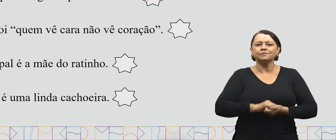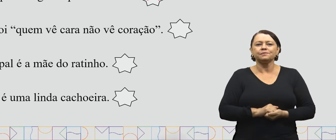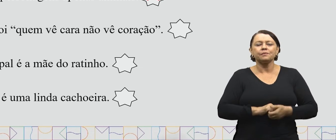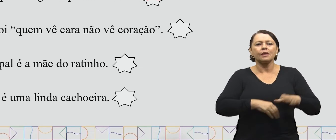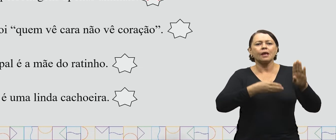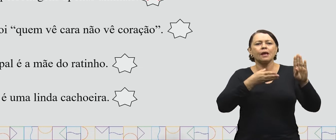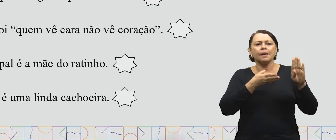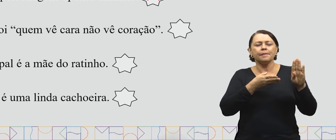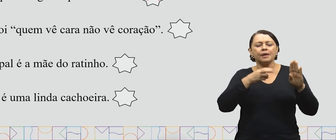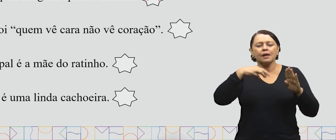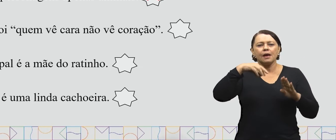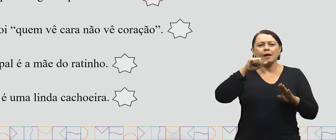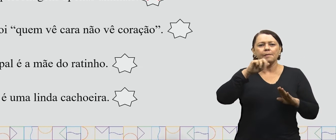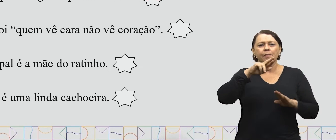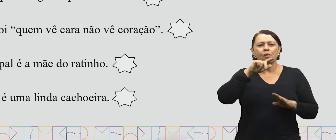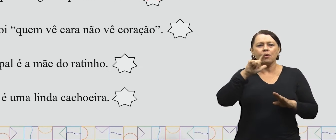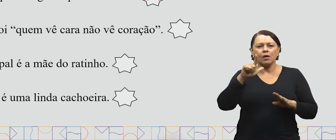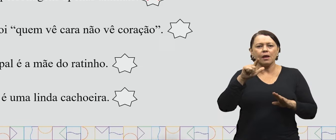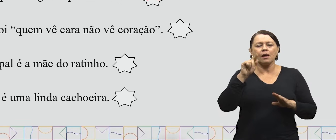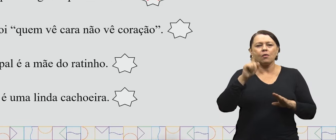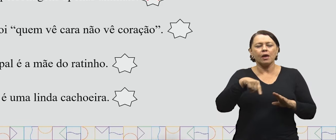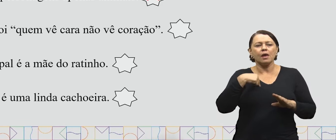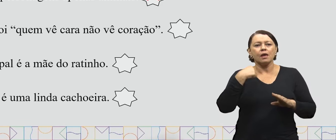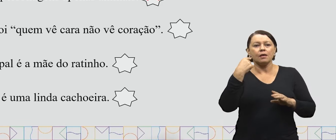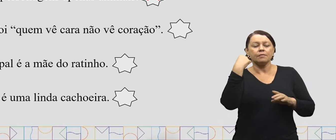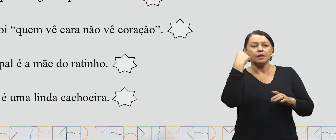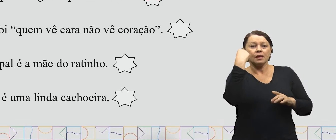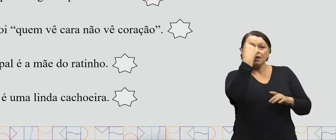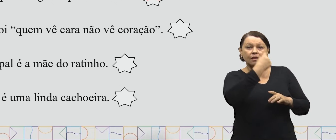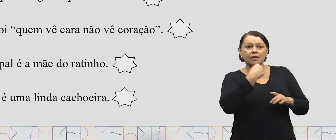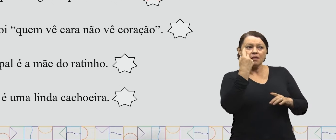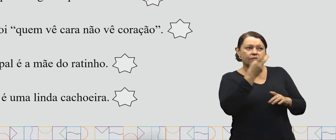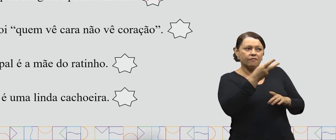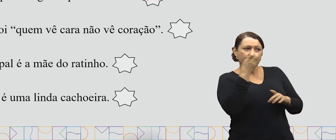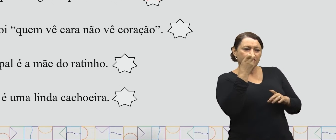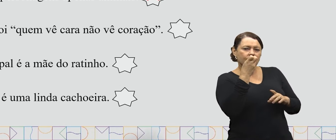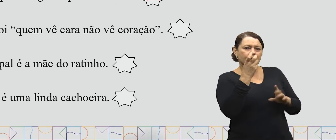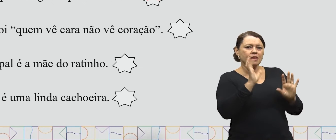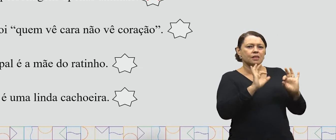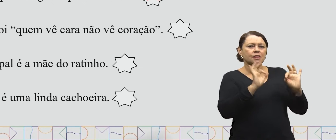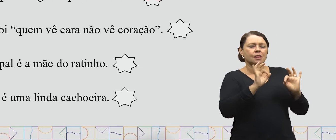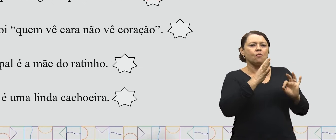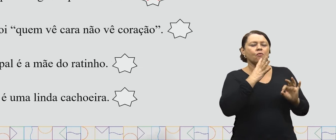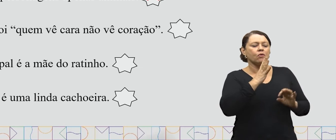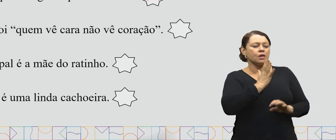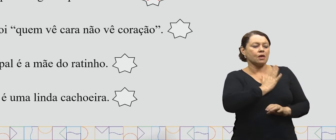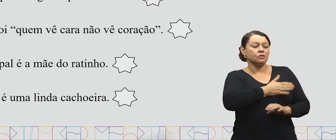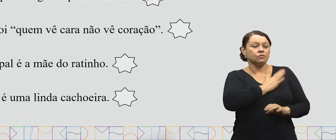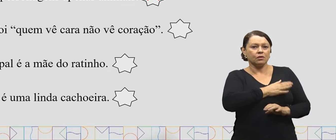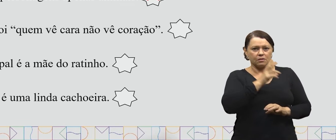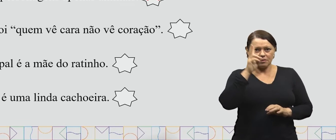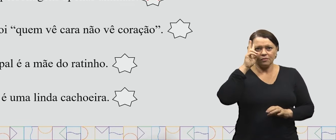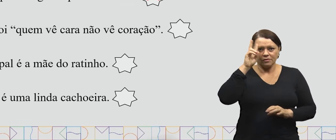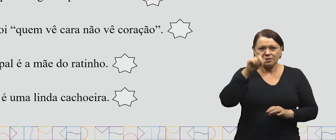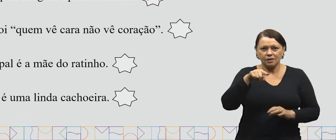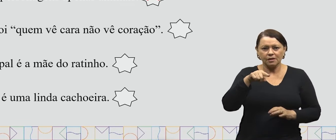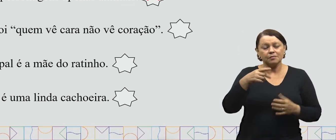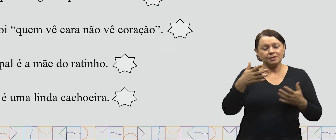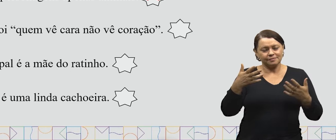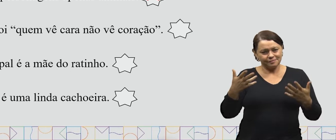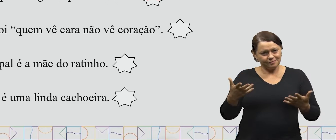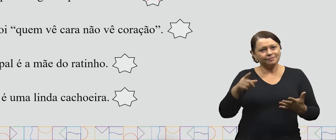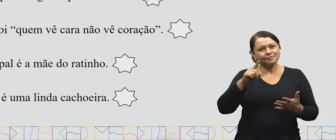X. Letra B. A moral de história foi: quem vê cara não vê coração. Você lembra da moral da história?